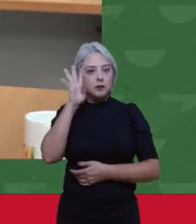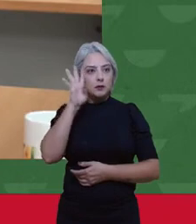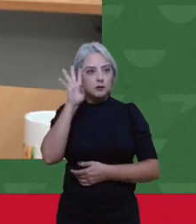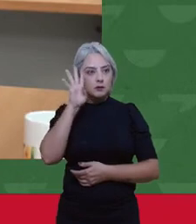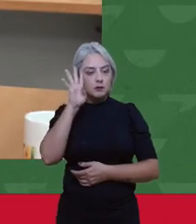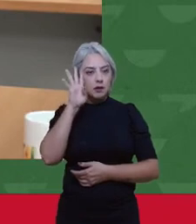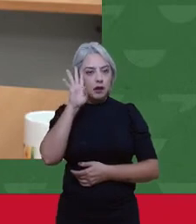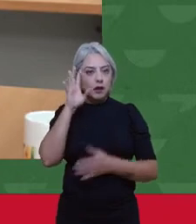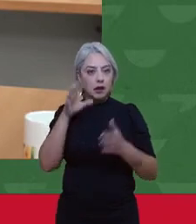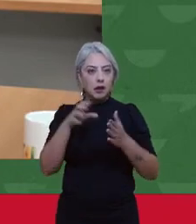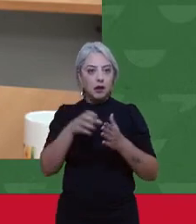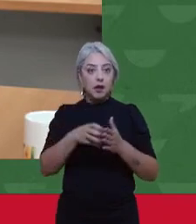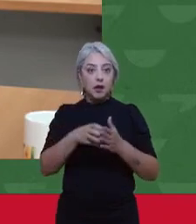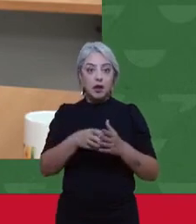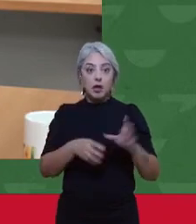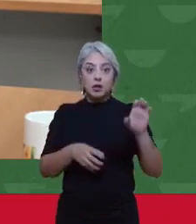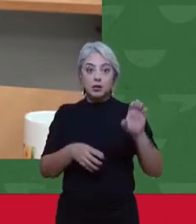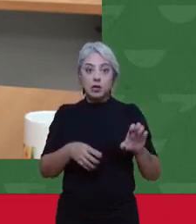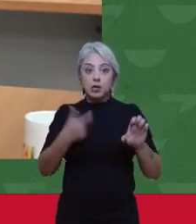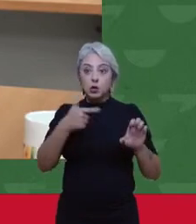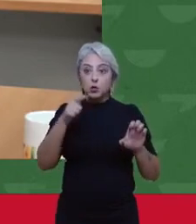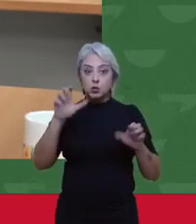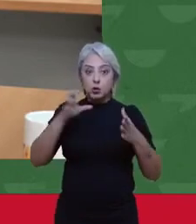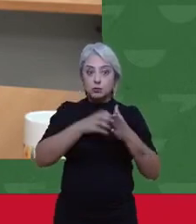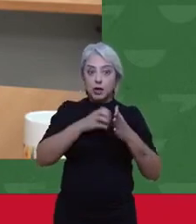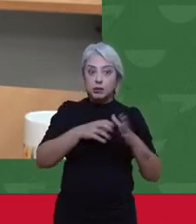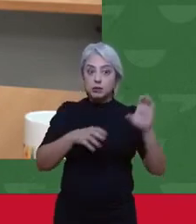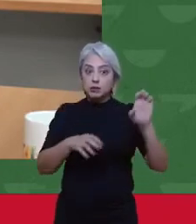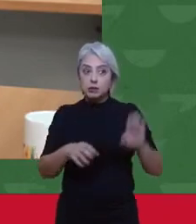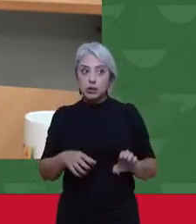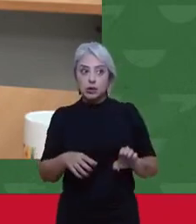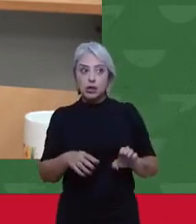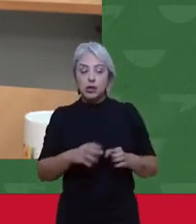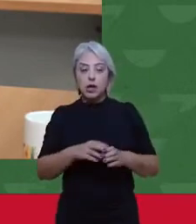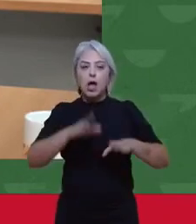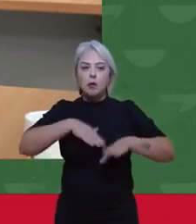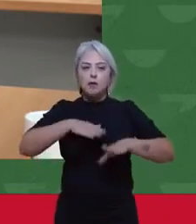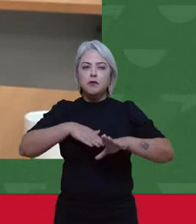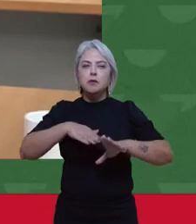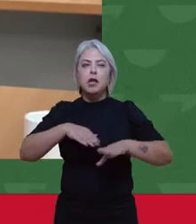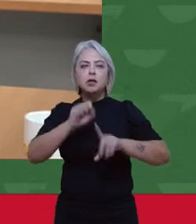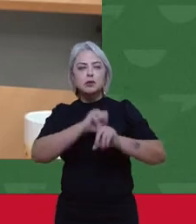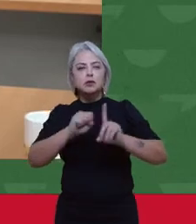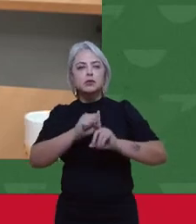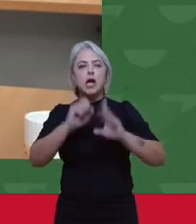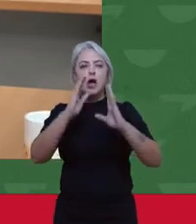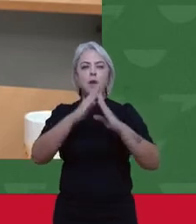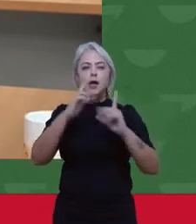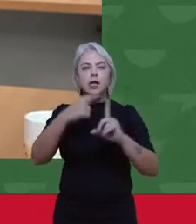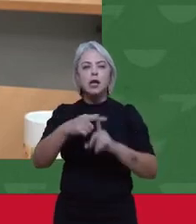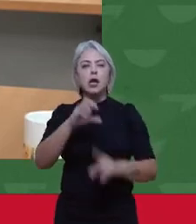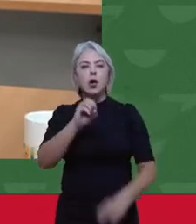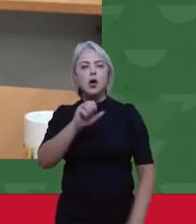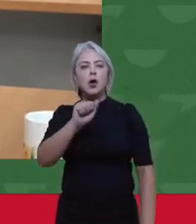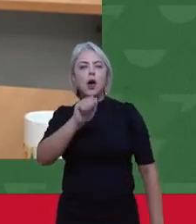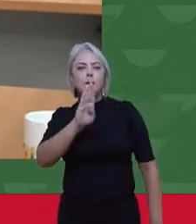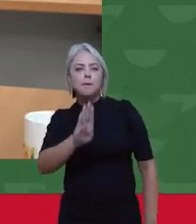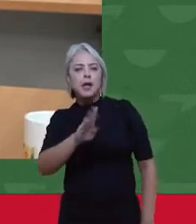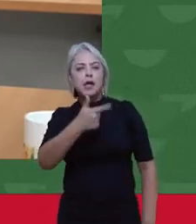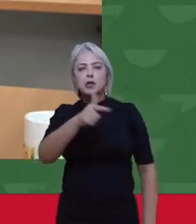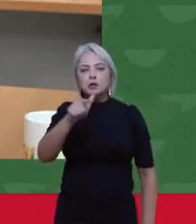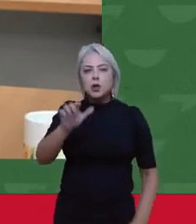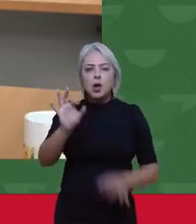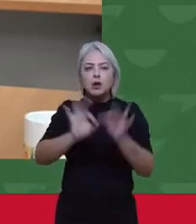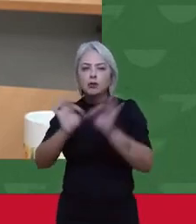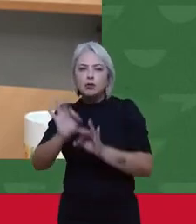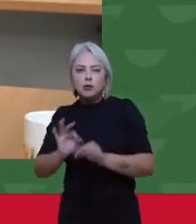os partidos de esquerda, o PT e os demais partidos, igrejas, movimentos sociais, da OAB, a UNE, enfim, tantas